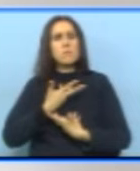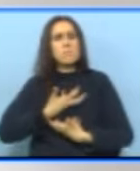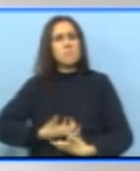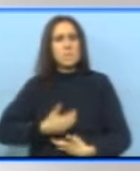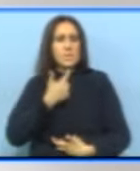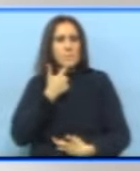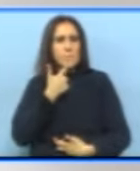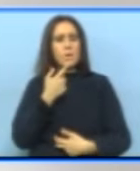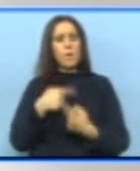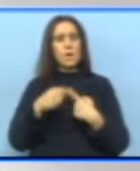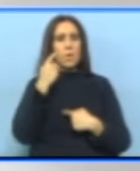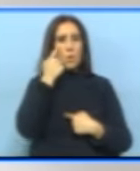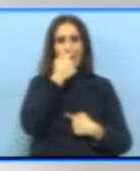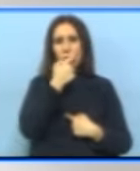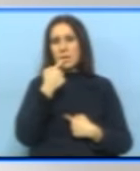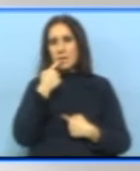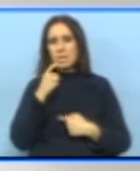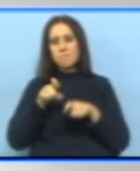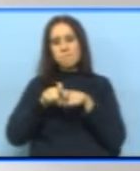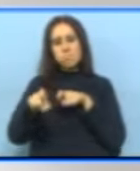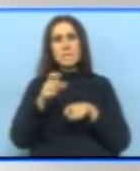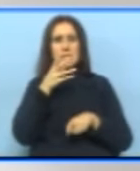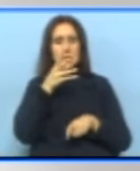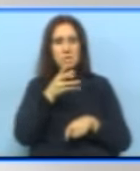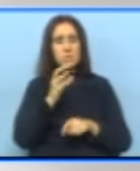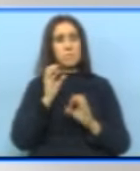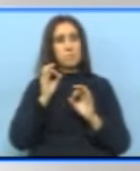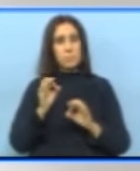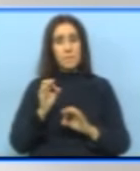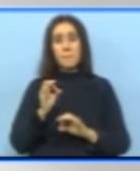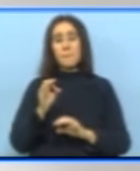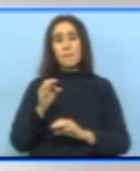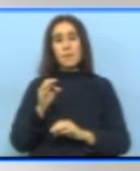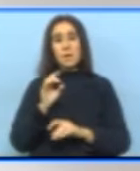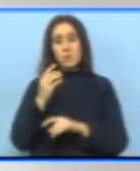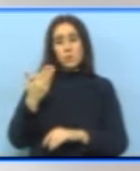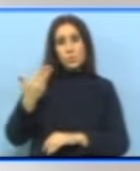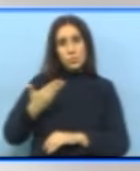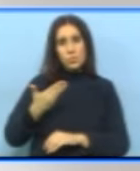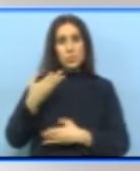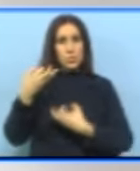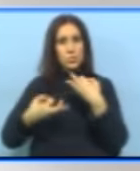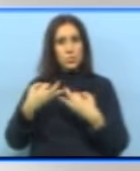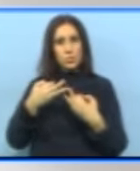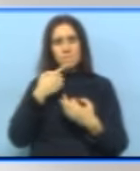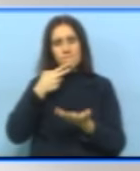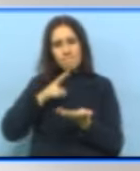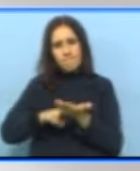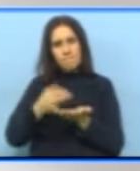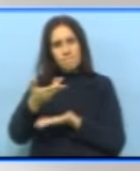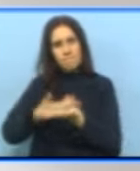por olho, dente por dente, é pelo menos dizer nunca a ação de reposição da justiça, materialmente